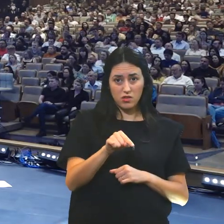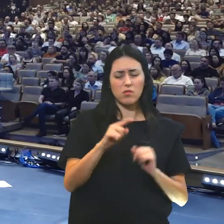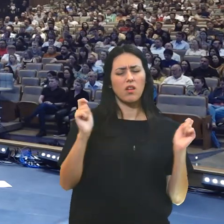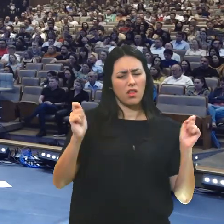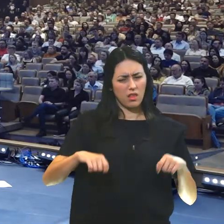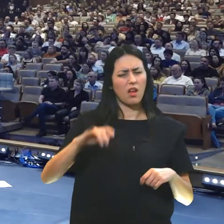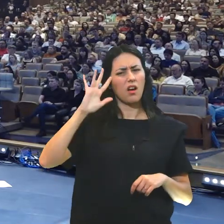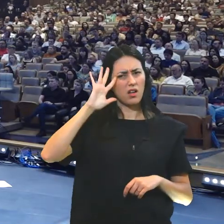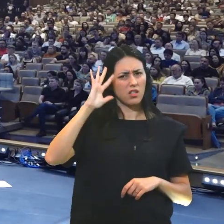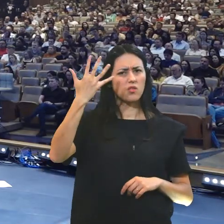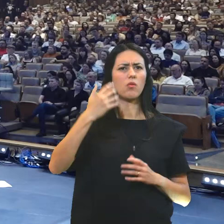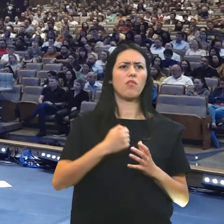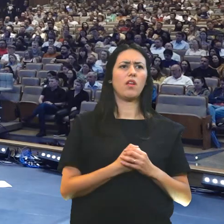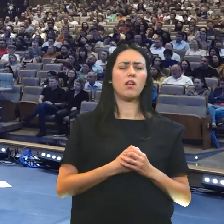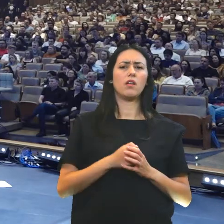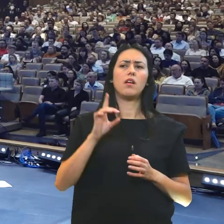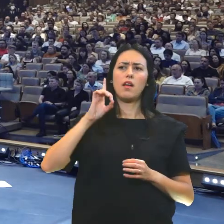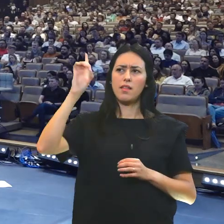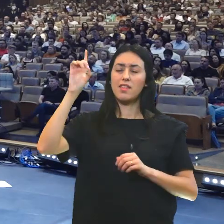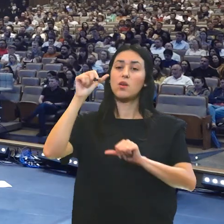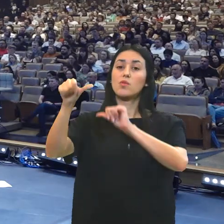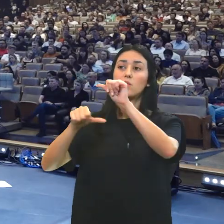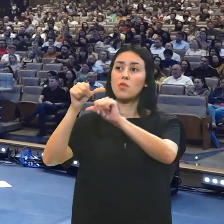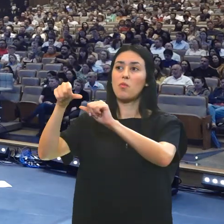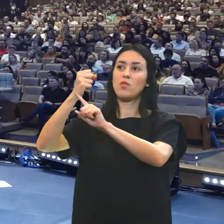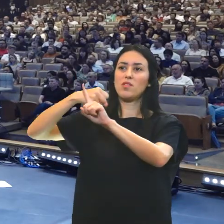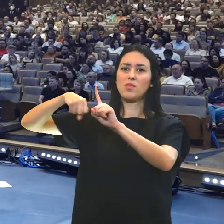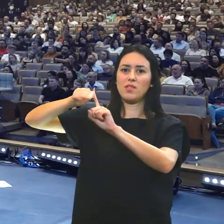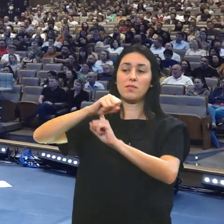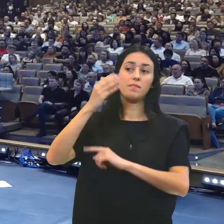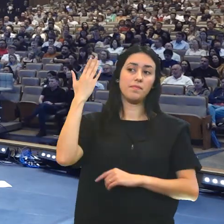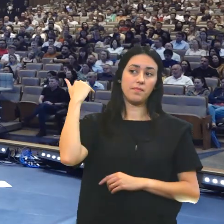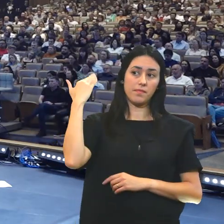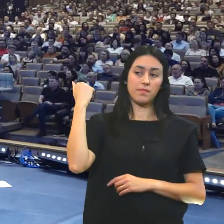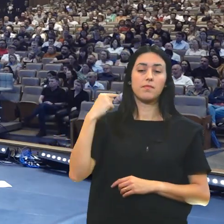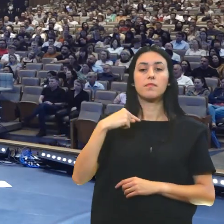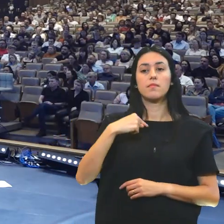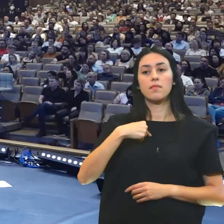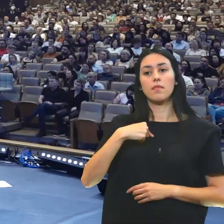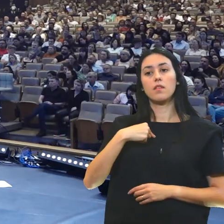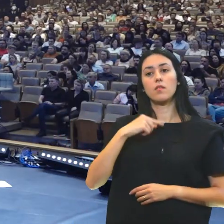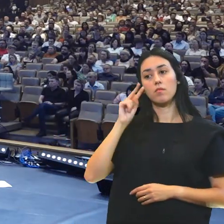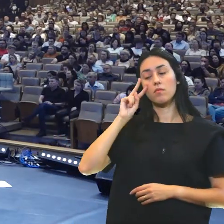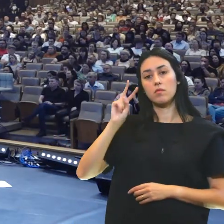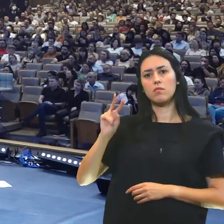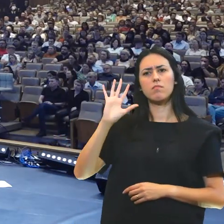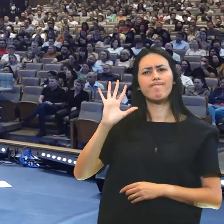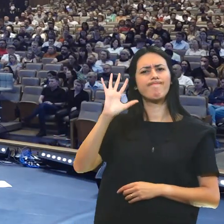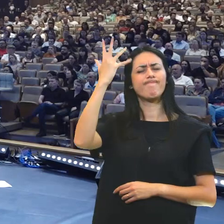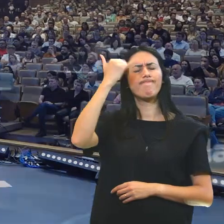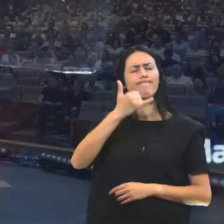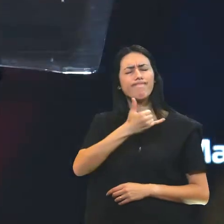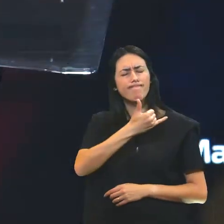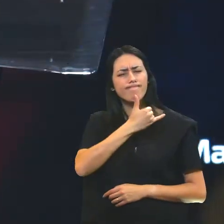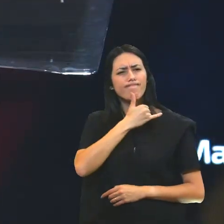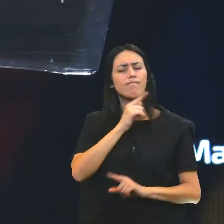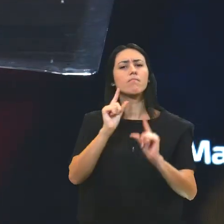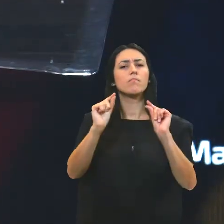jeito. Deus muda a sociedade. Esses dias eu estava vendo outro fato trágico, né?